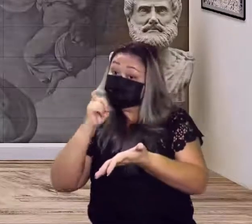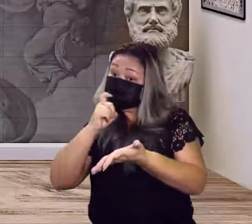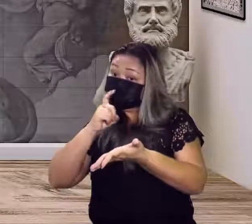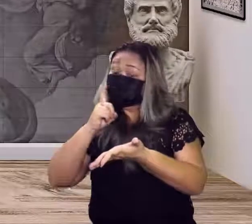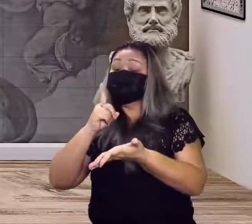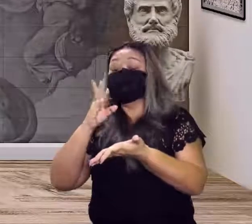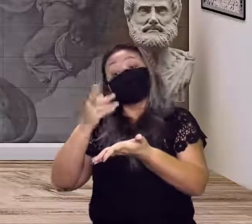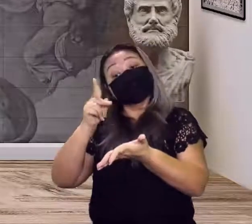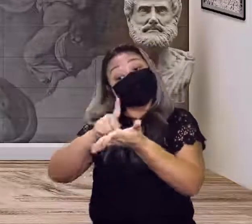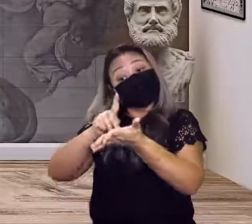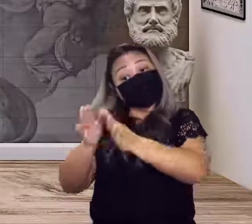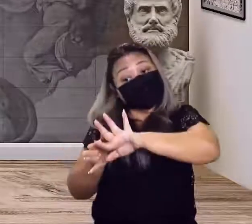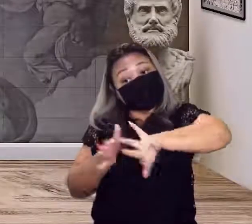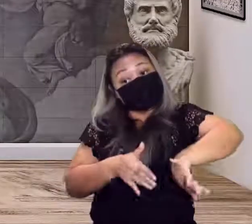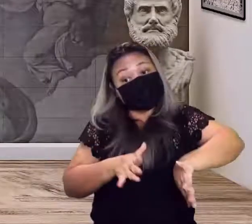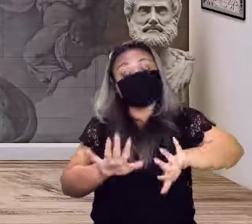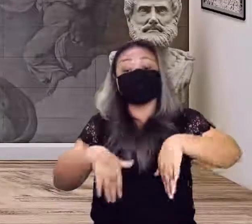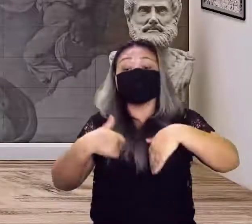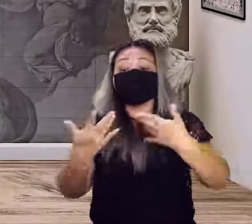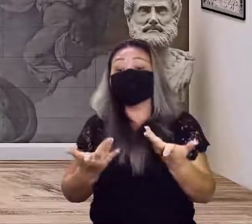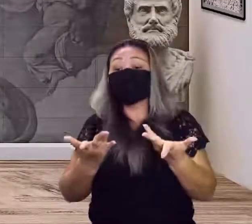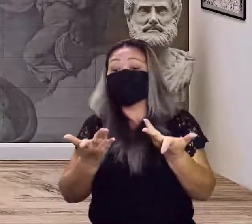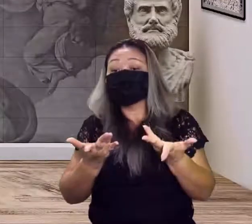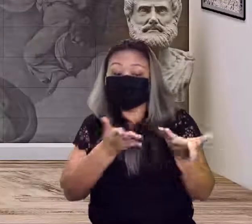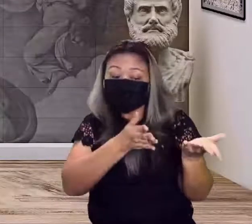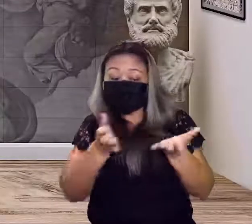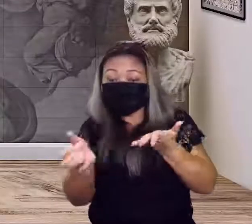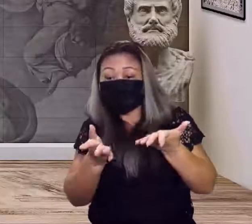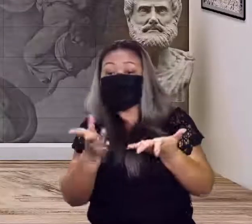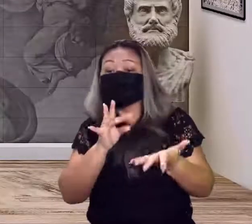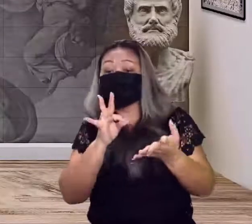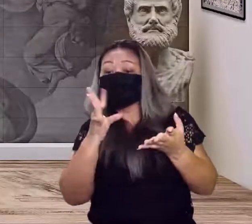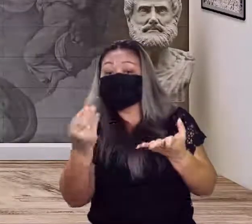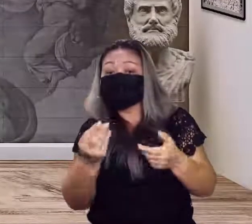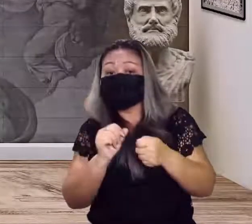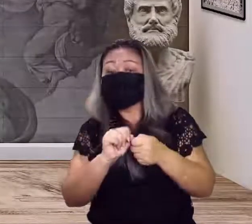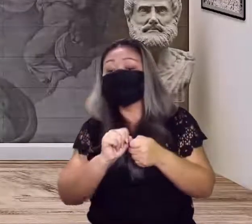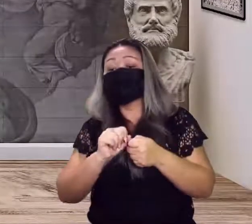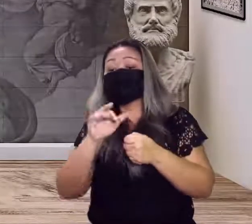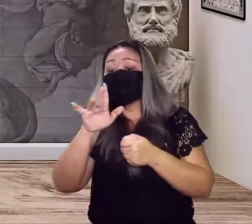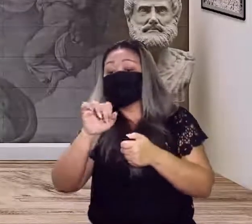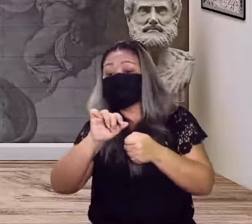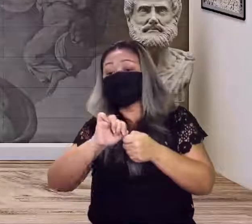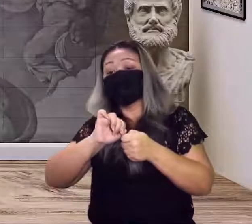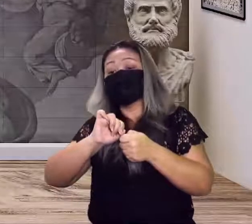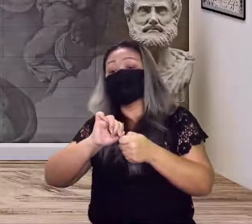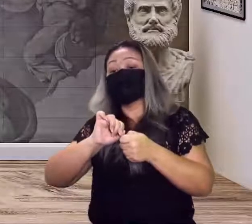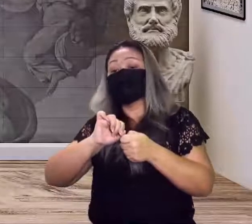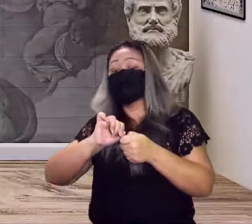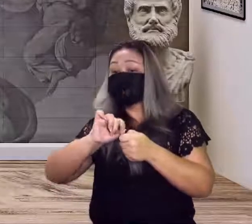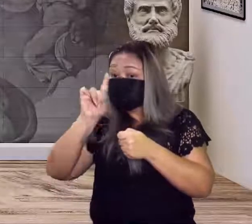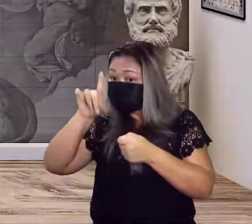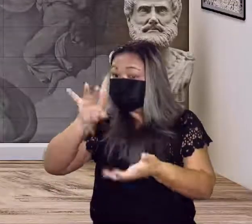a verdade não entra. Então é nesse sentido, tá? Tudo que é sincero, diz o texto,